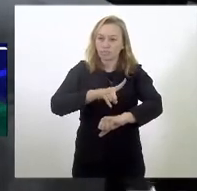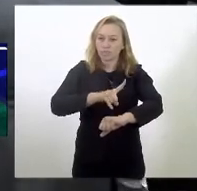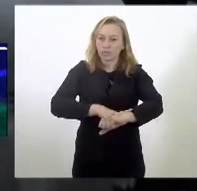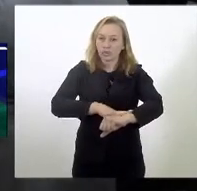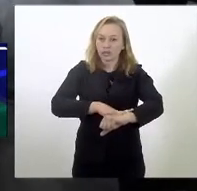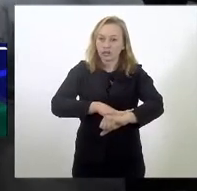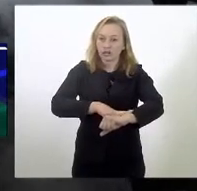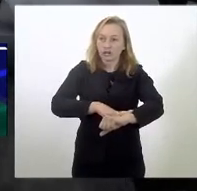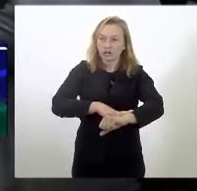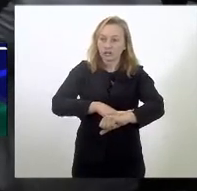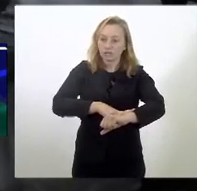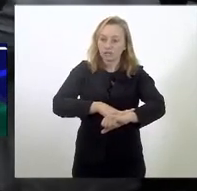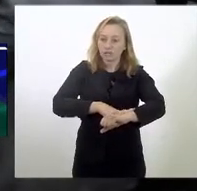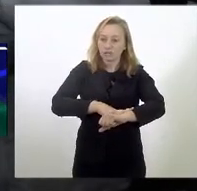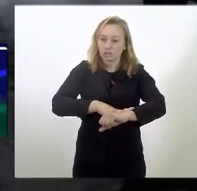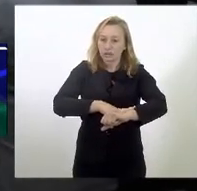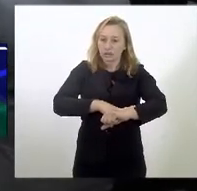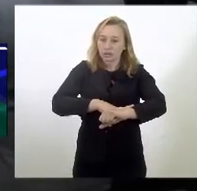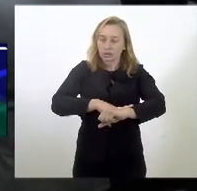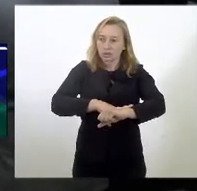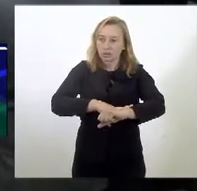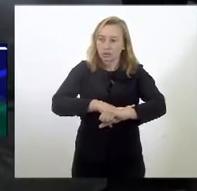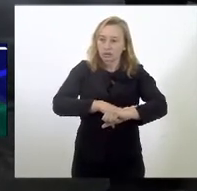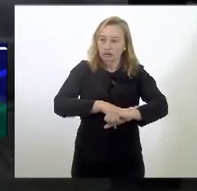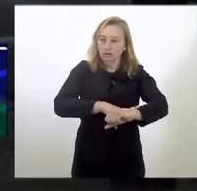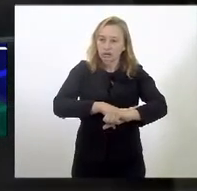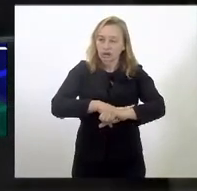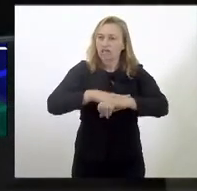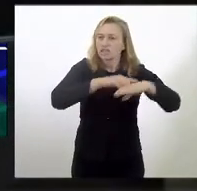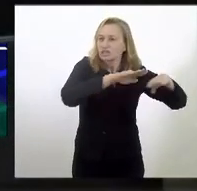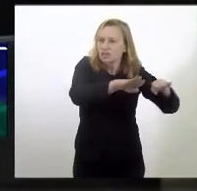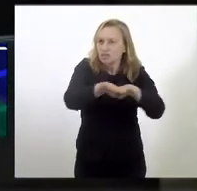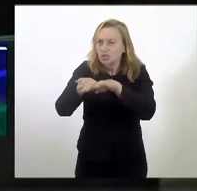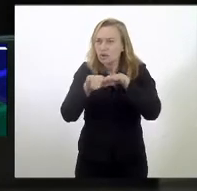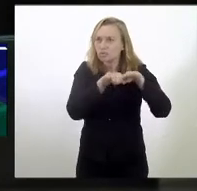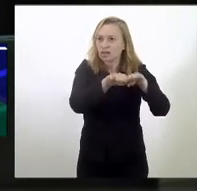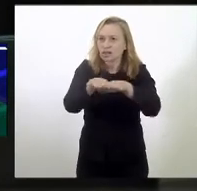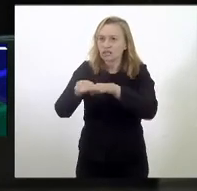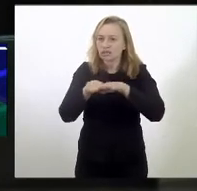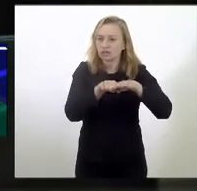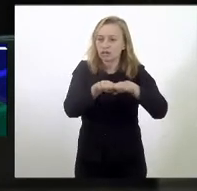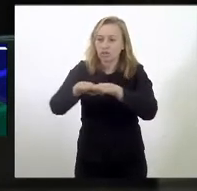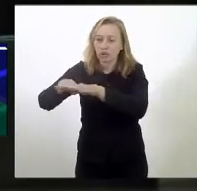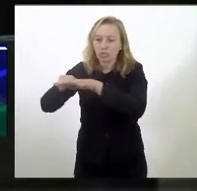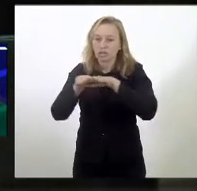o penhor nessa igualdade